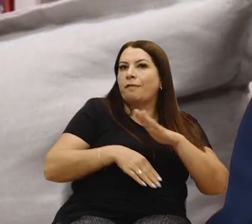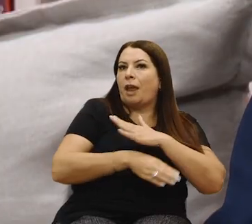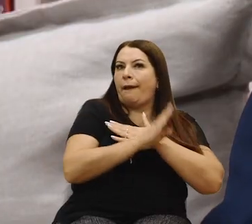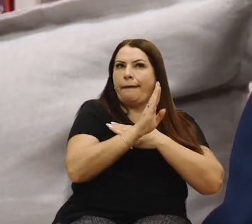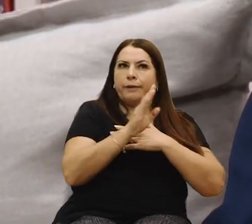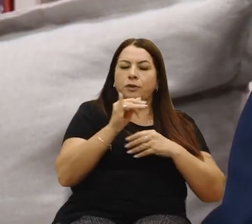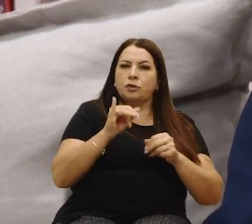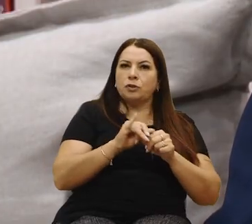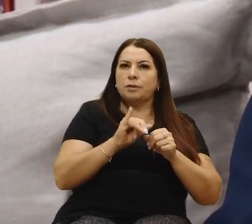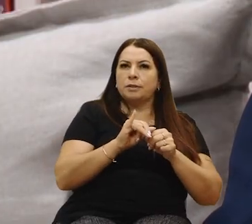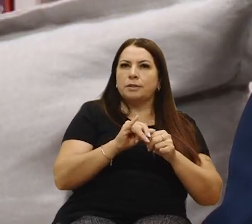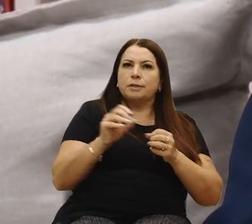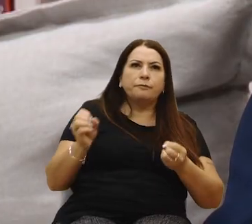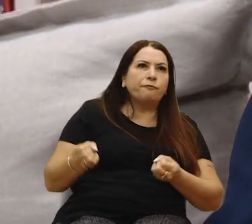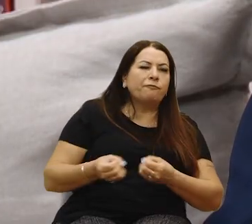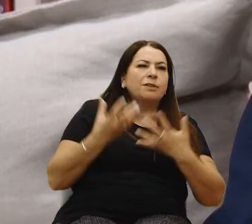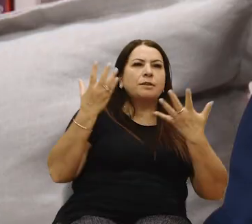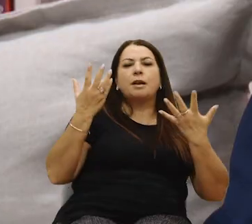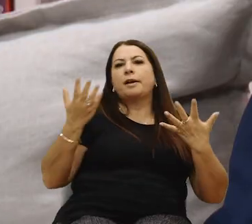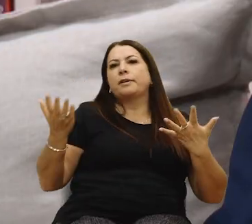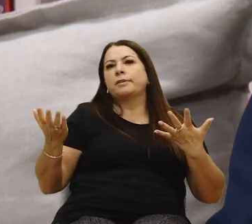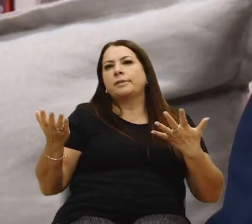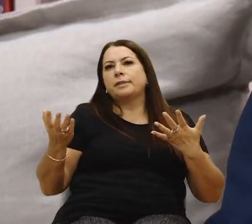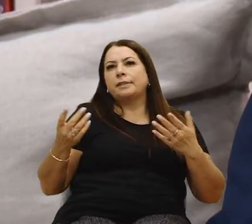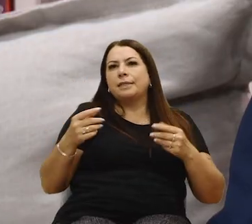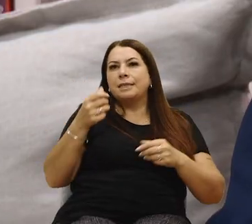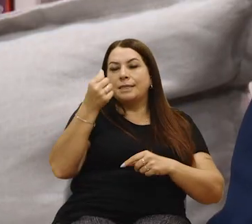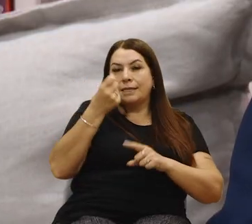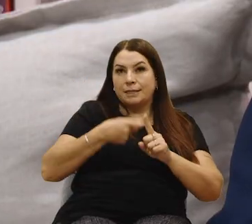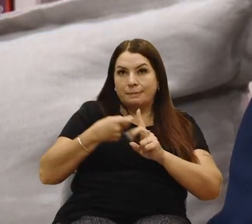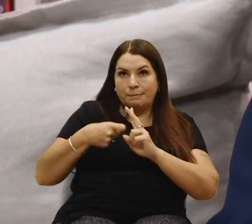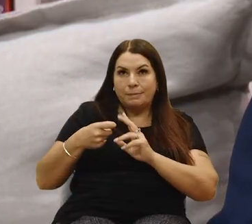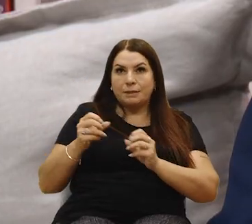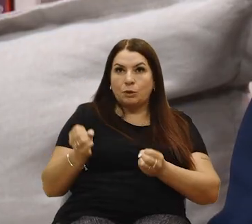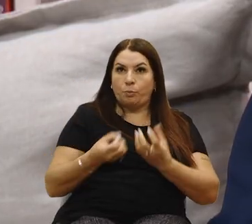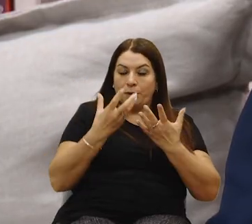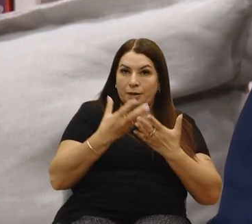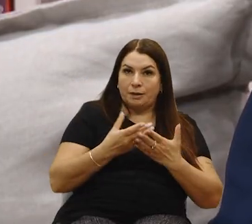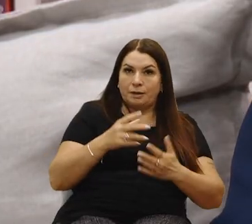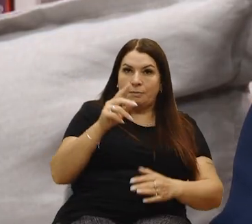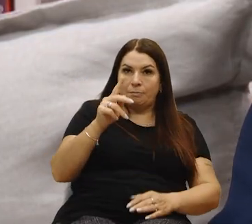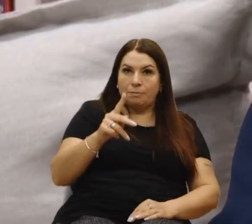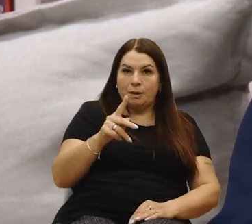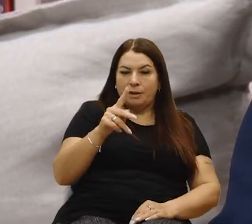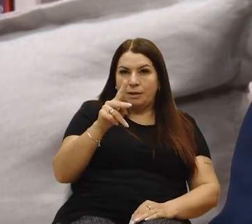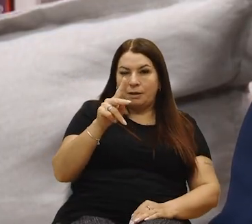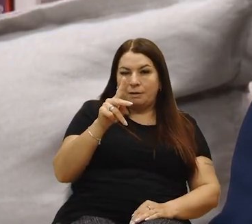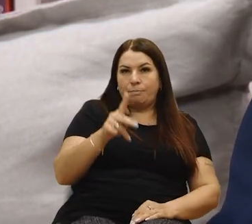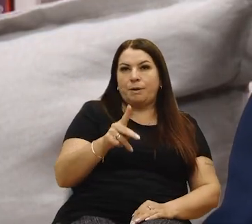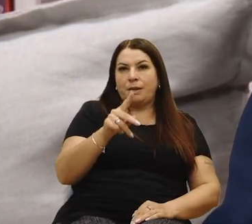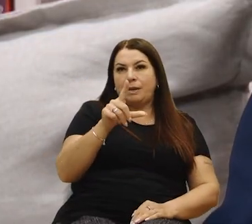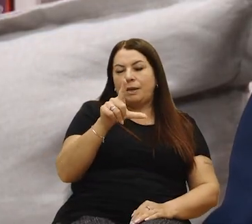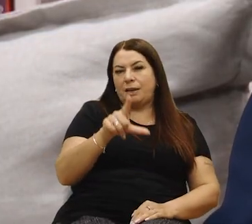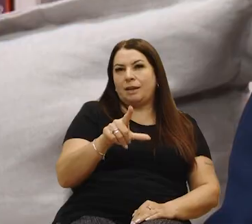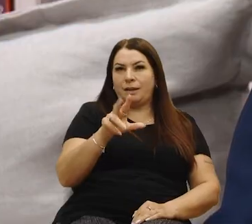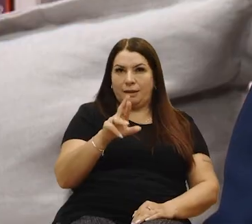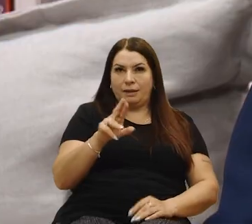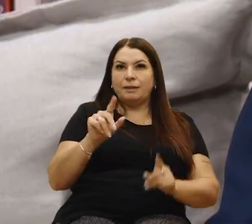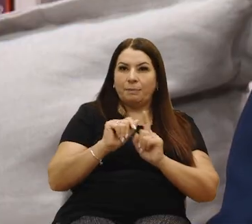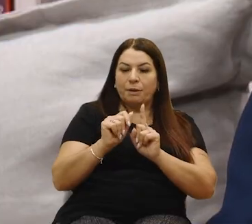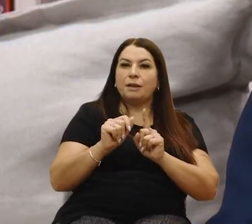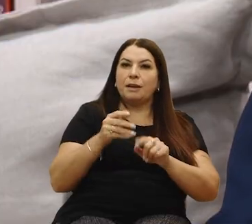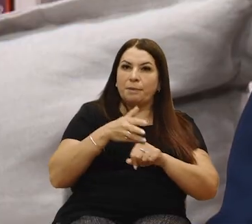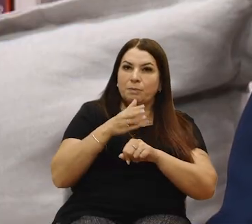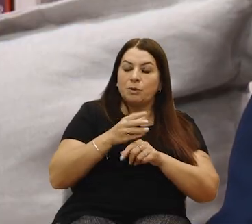mas assim, celebrações, né? A cada 6 meses a gente comemora o PLR, que é a participação de lucros, e a gente